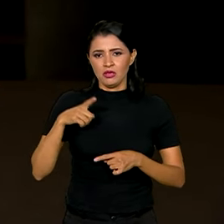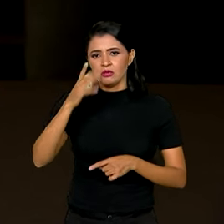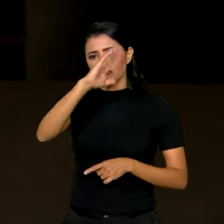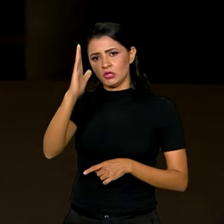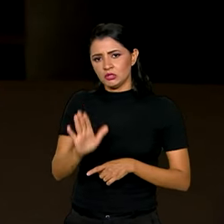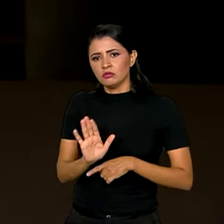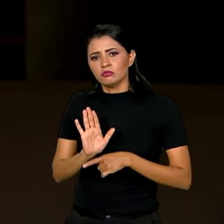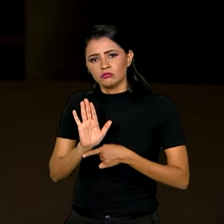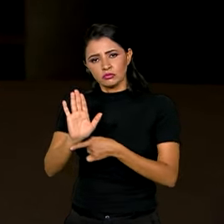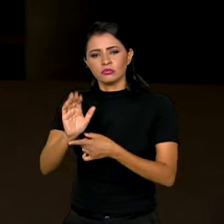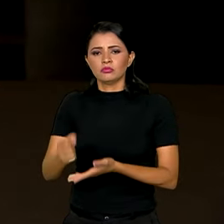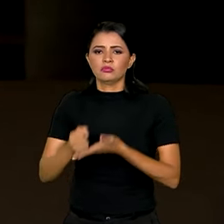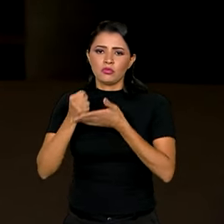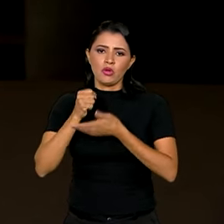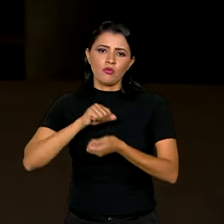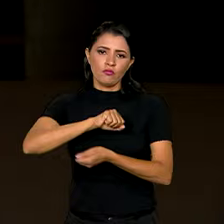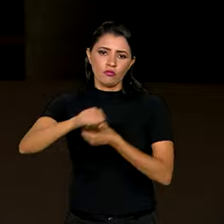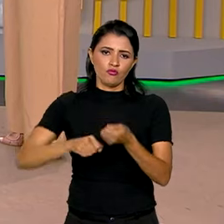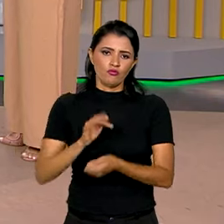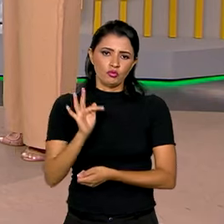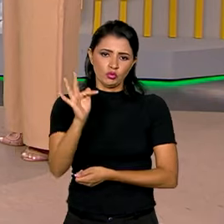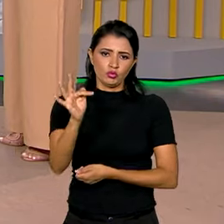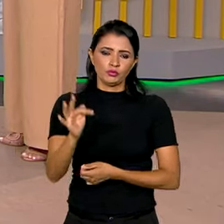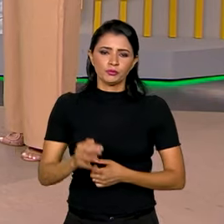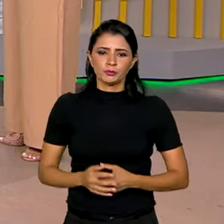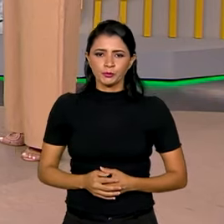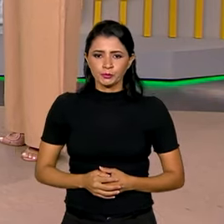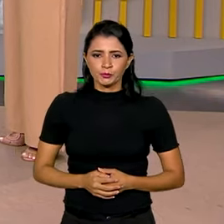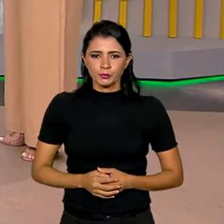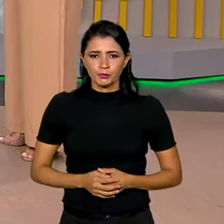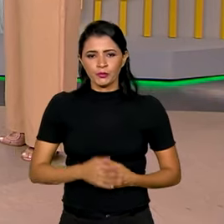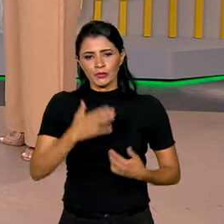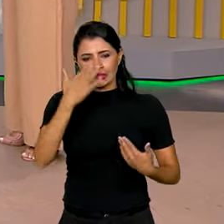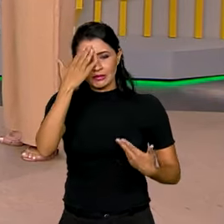para um futuro sustentável. Eu volto com vocês. Tá certo, Pablo. Obrigado pelas informações.